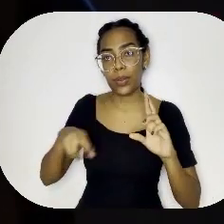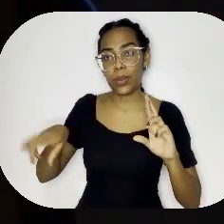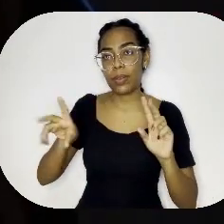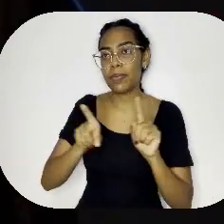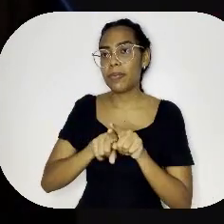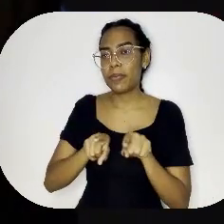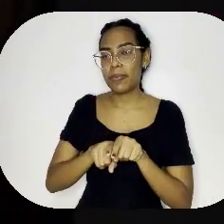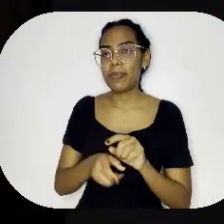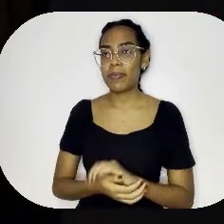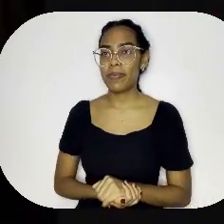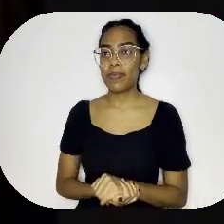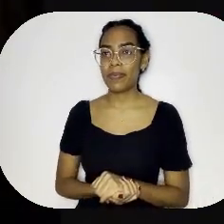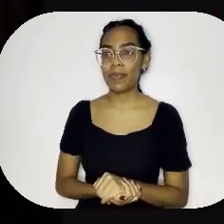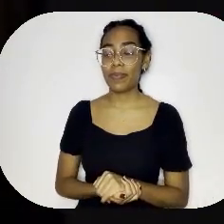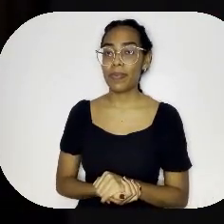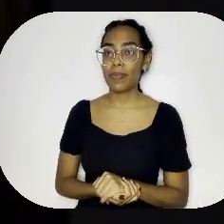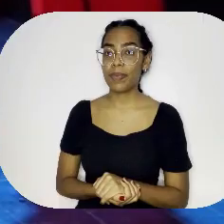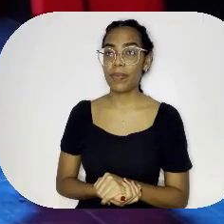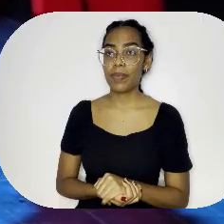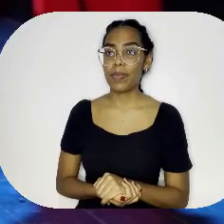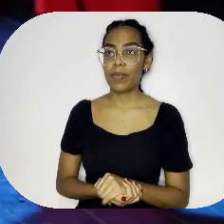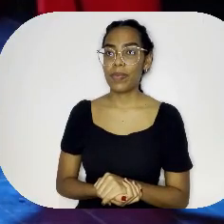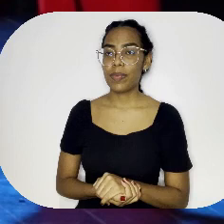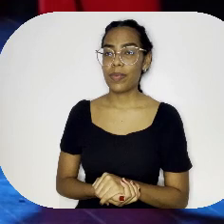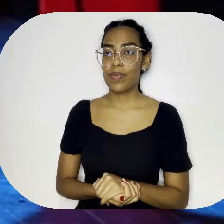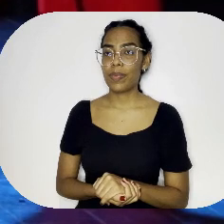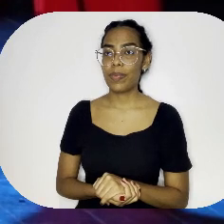acabou escrevendo poesia lírica e também religiosa.